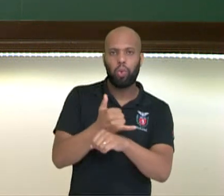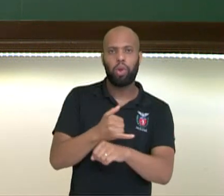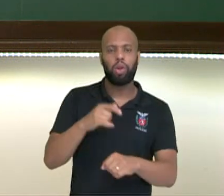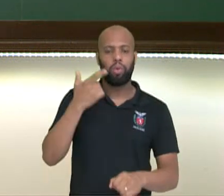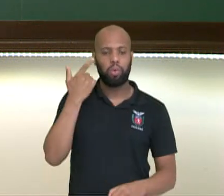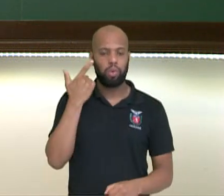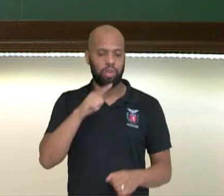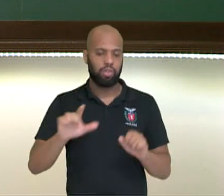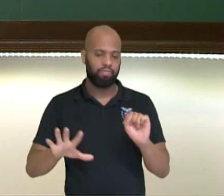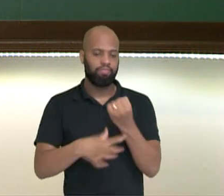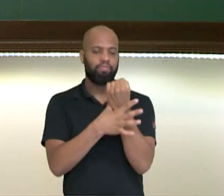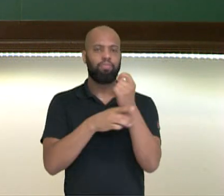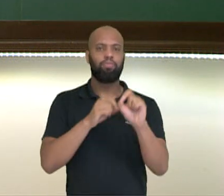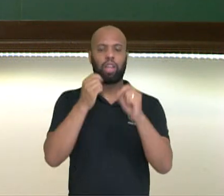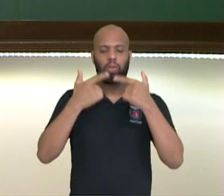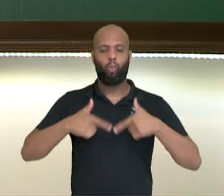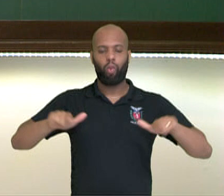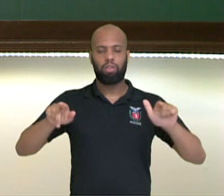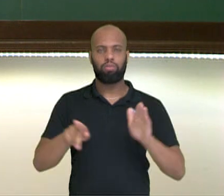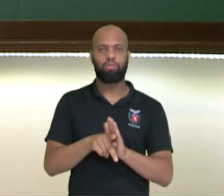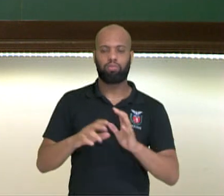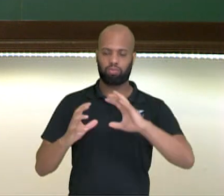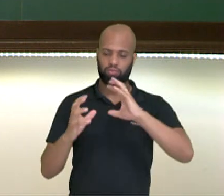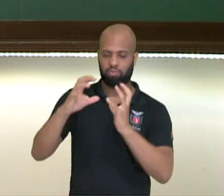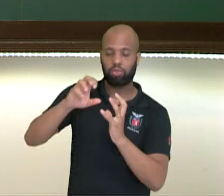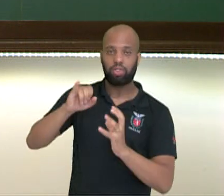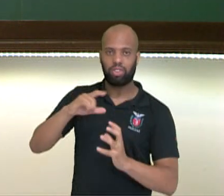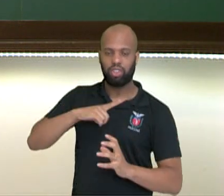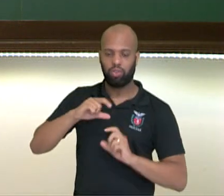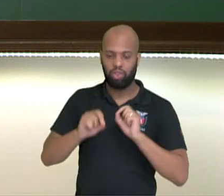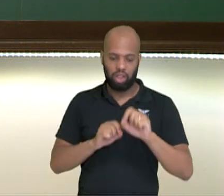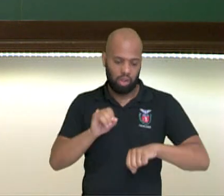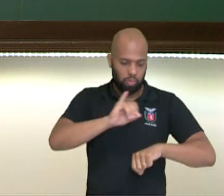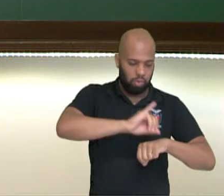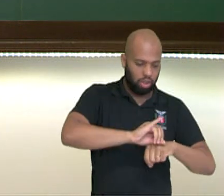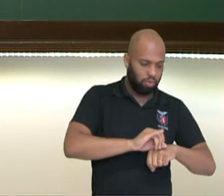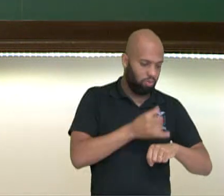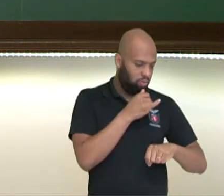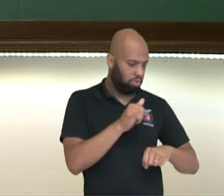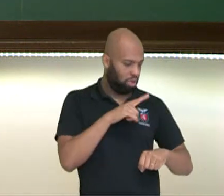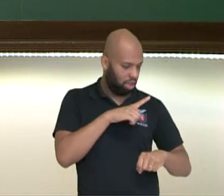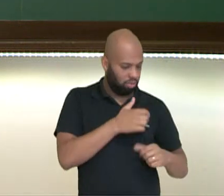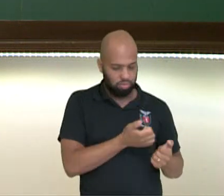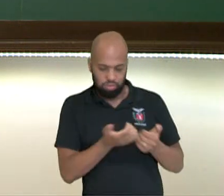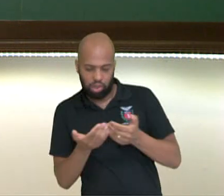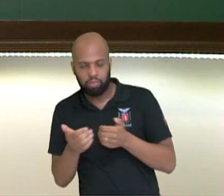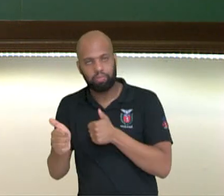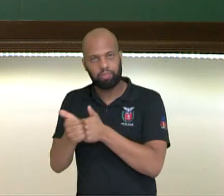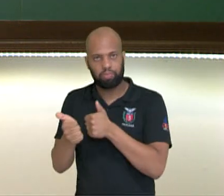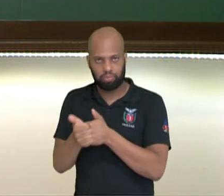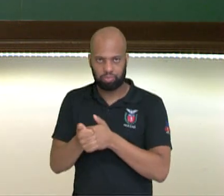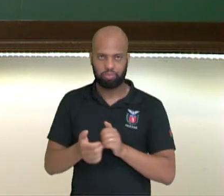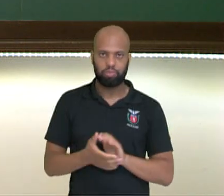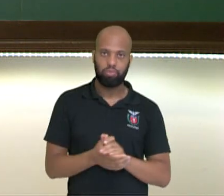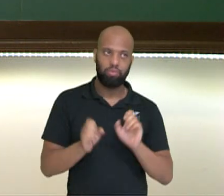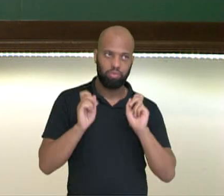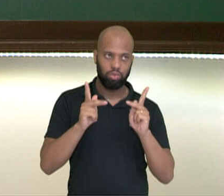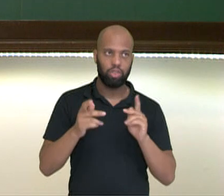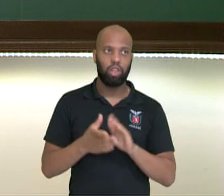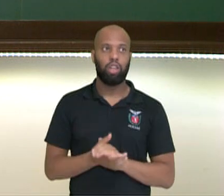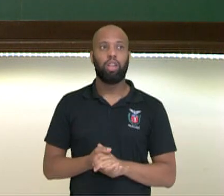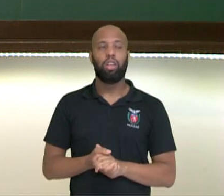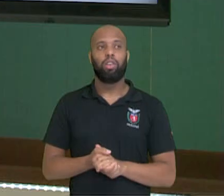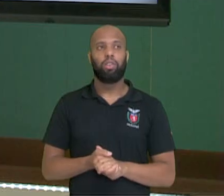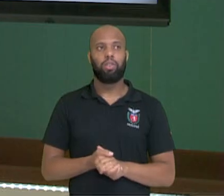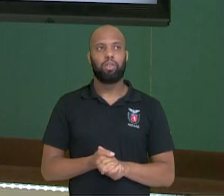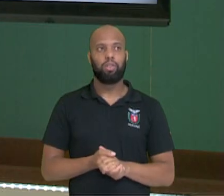da neutralidade da esfera. Quando você aproxima o corpo carregado, você garantir que ela fique neutra logo depois, tá? Tudo bem? Então, olha